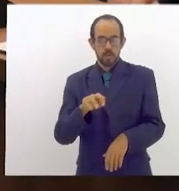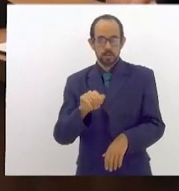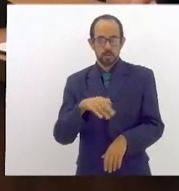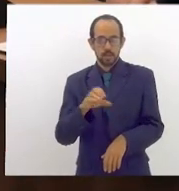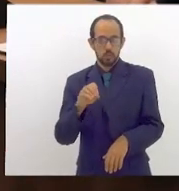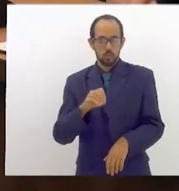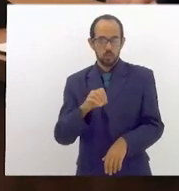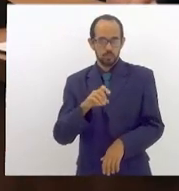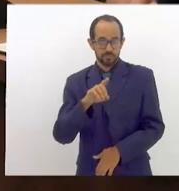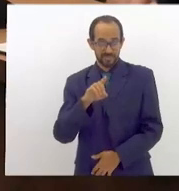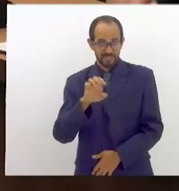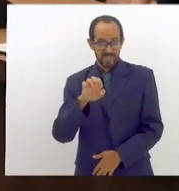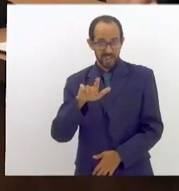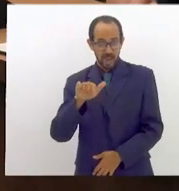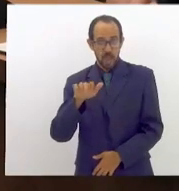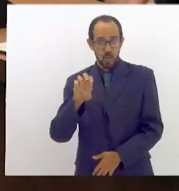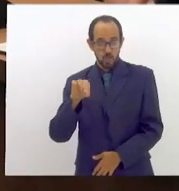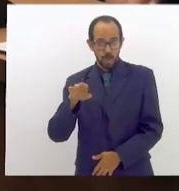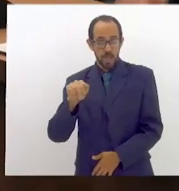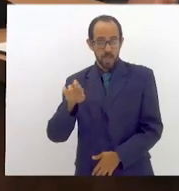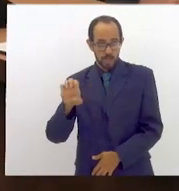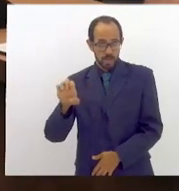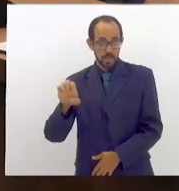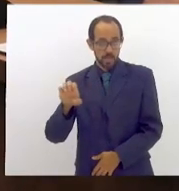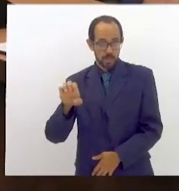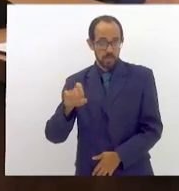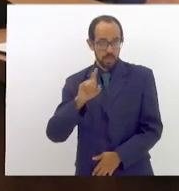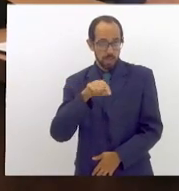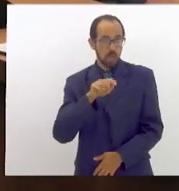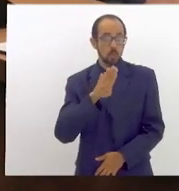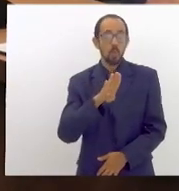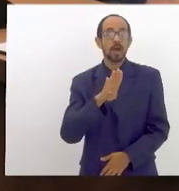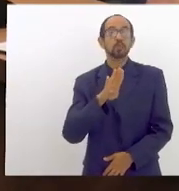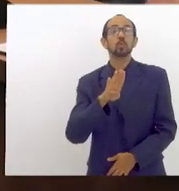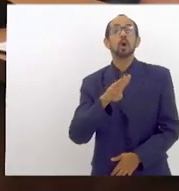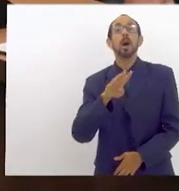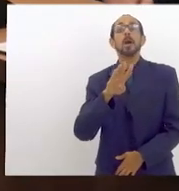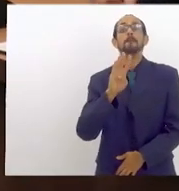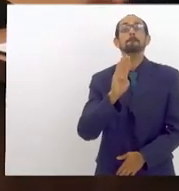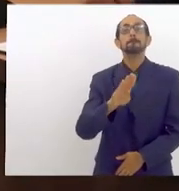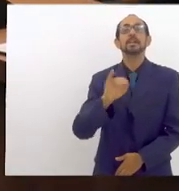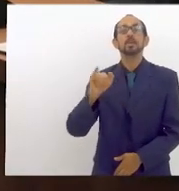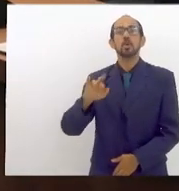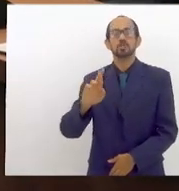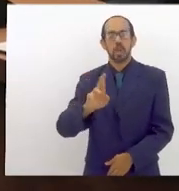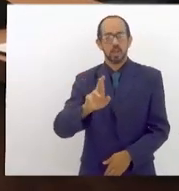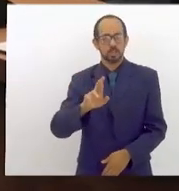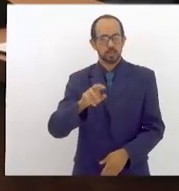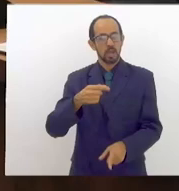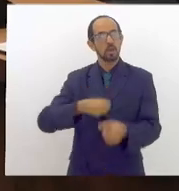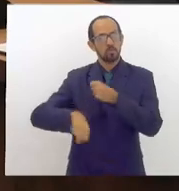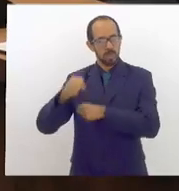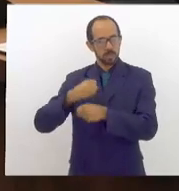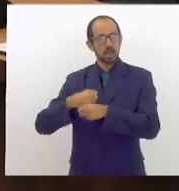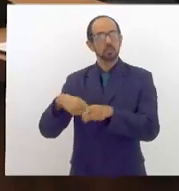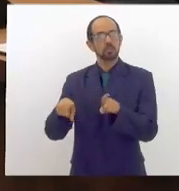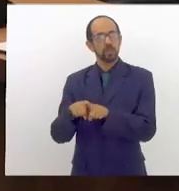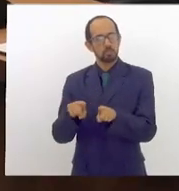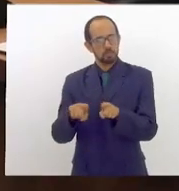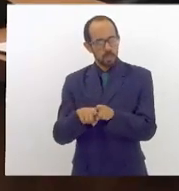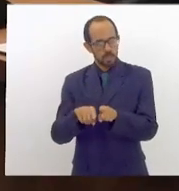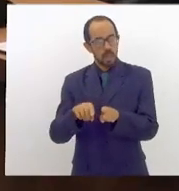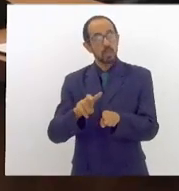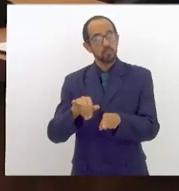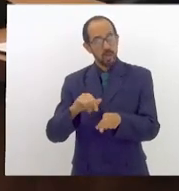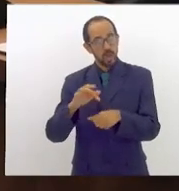4 bilhões de reais sabe quanto pagou ano passado 4 bilhões de reais sabe quanto vai